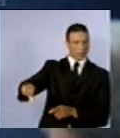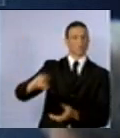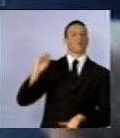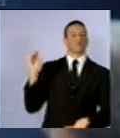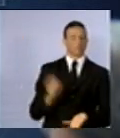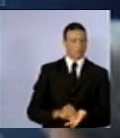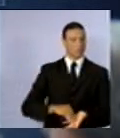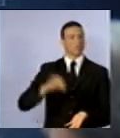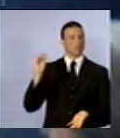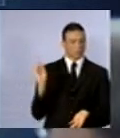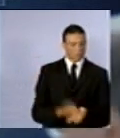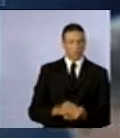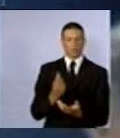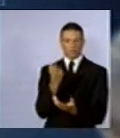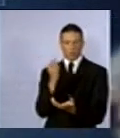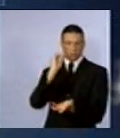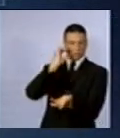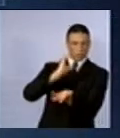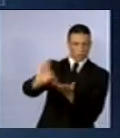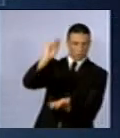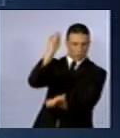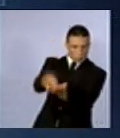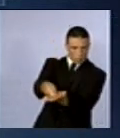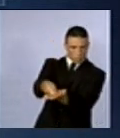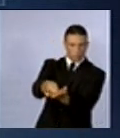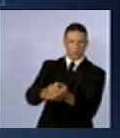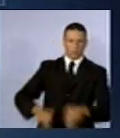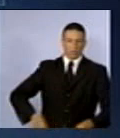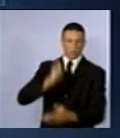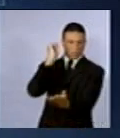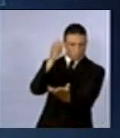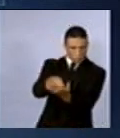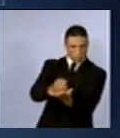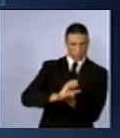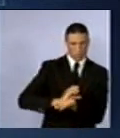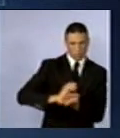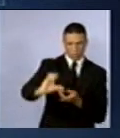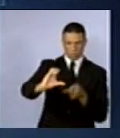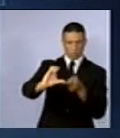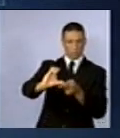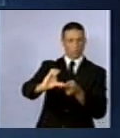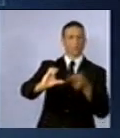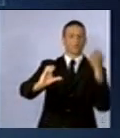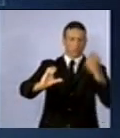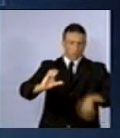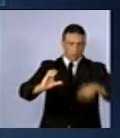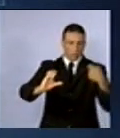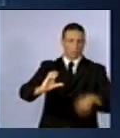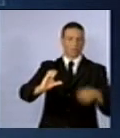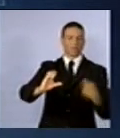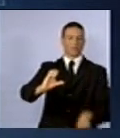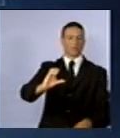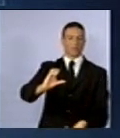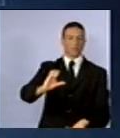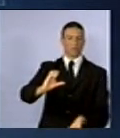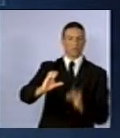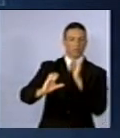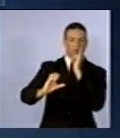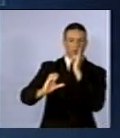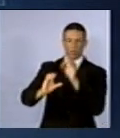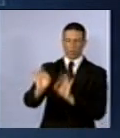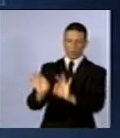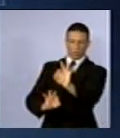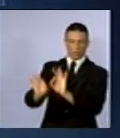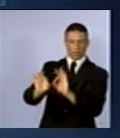feita. O investimento necessário para isso, principalmente na